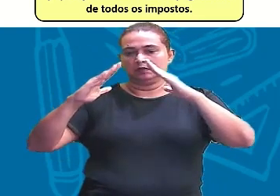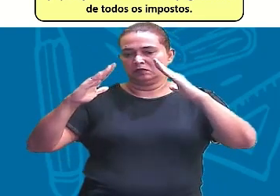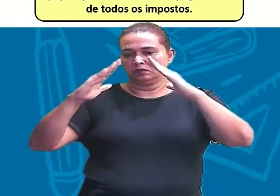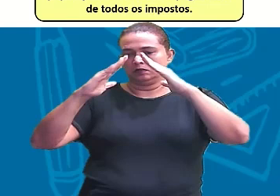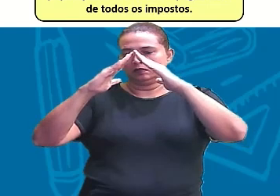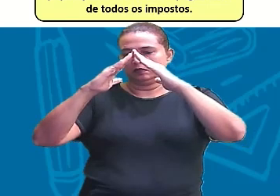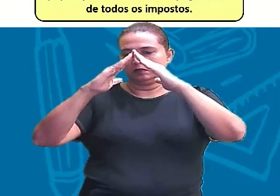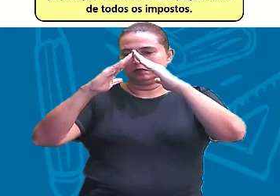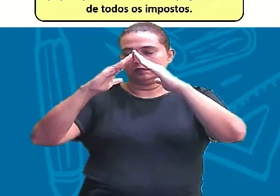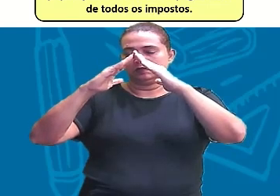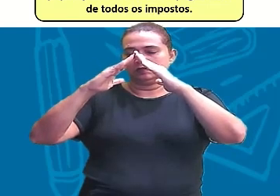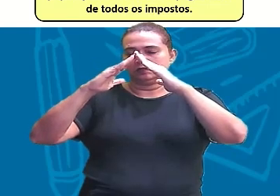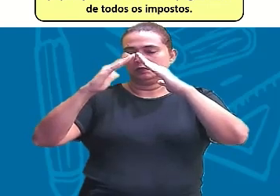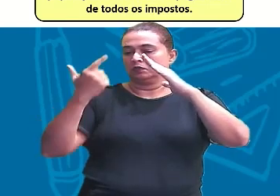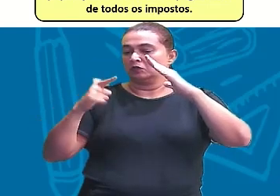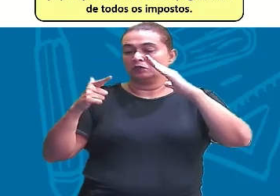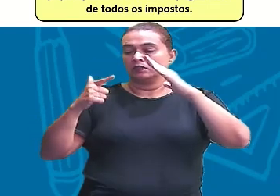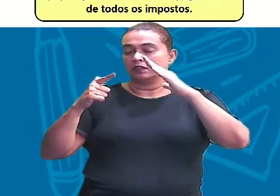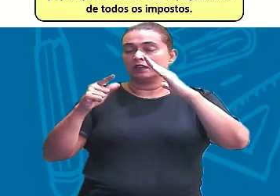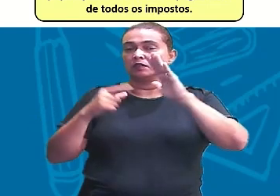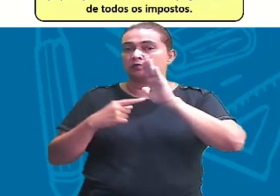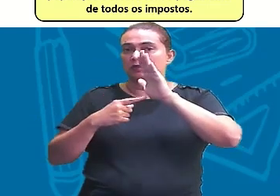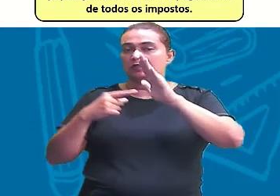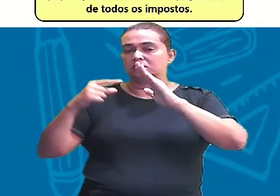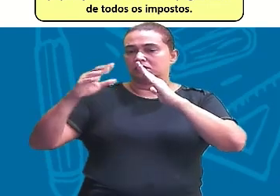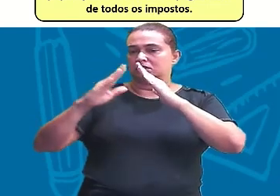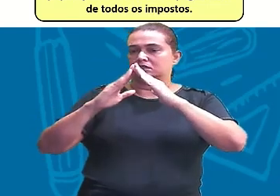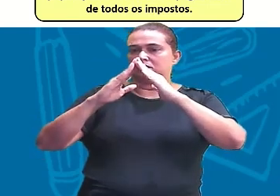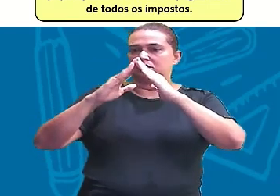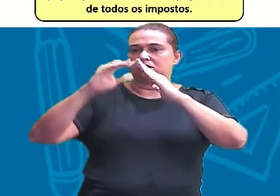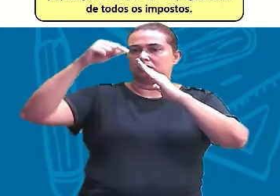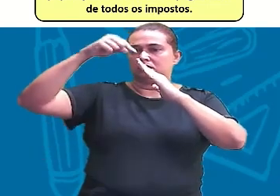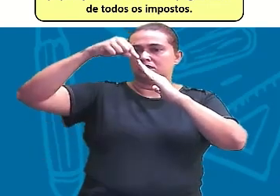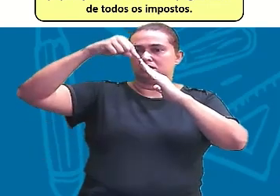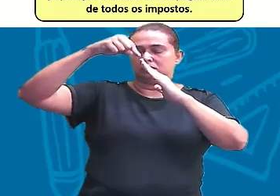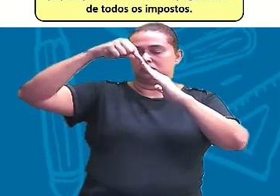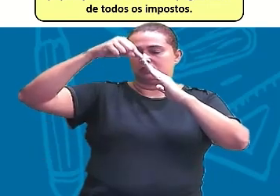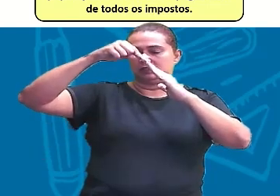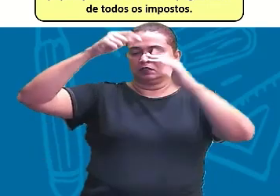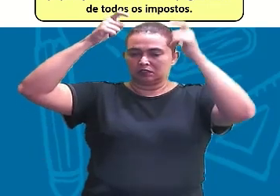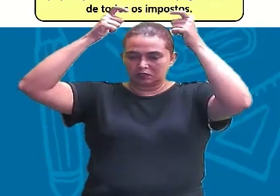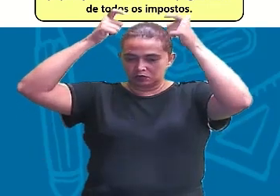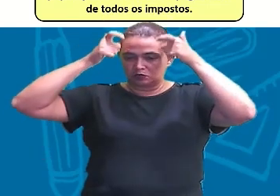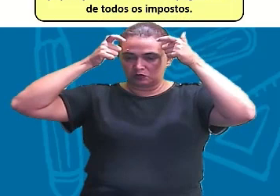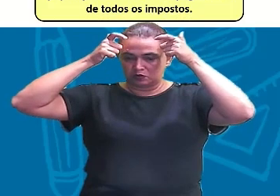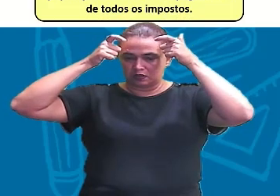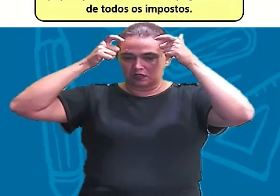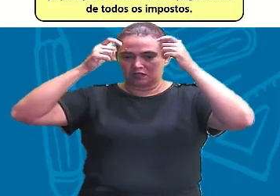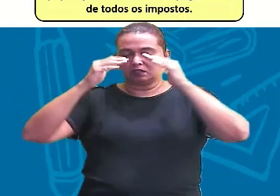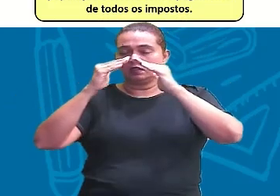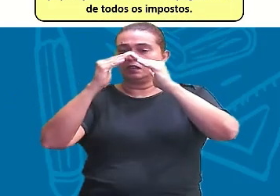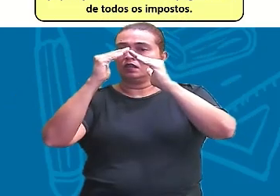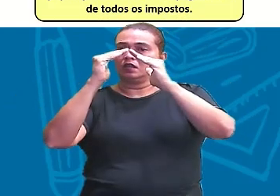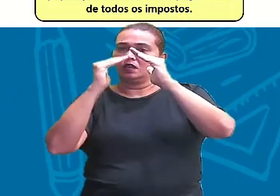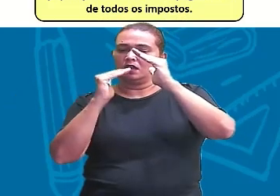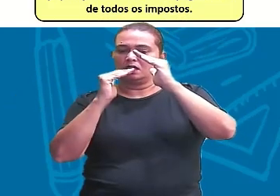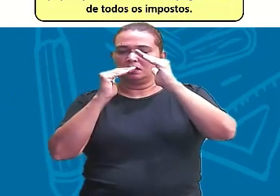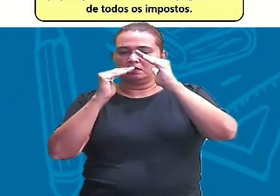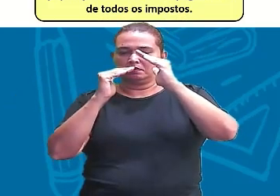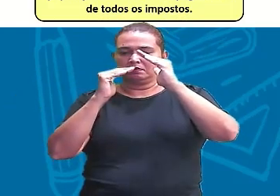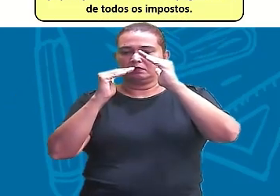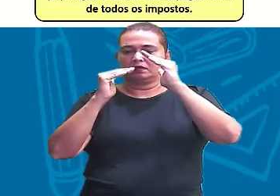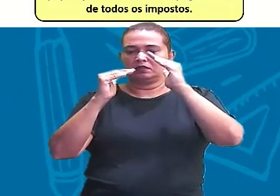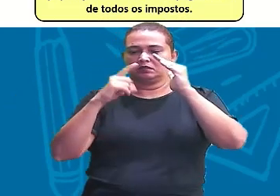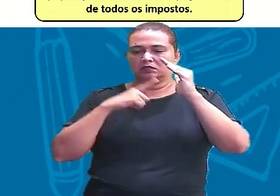rei. Lembrando que o rei manda em tudo, né? Ele é absoluto no governo. Mas abaixo do rei, também com